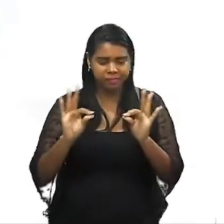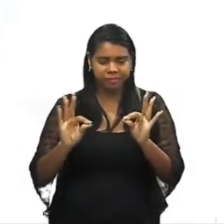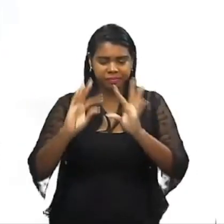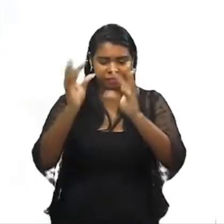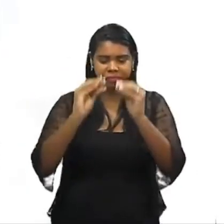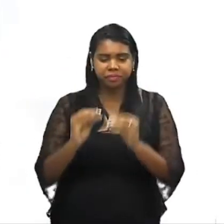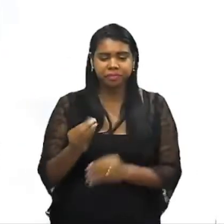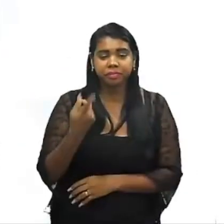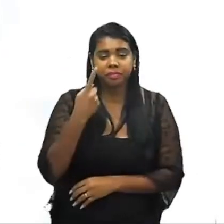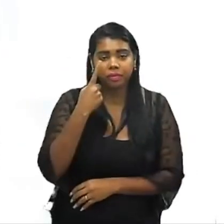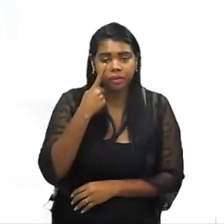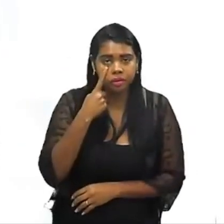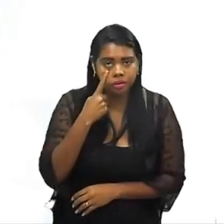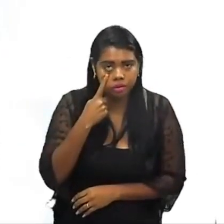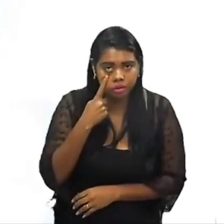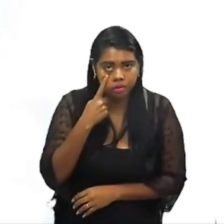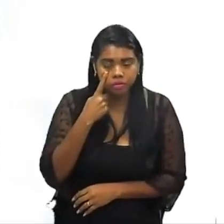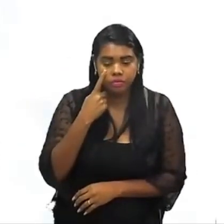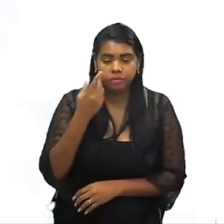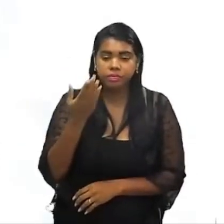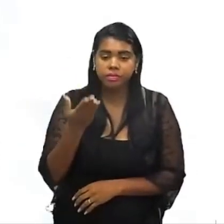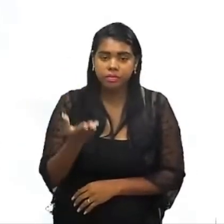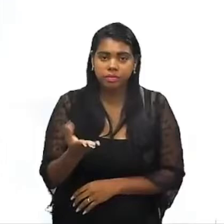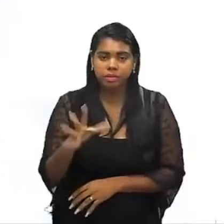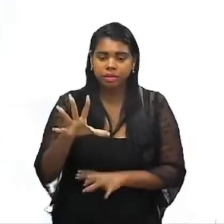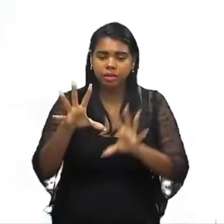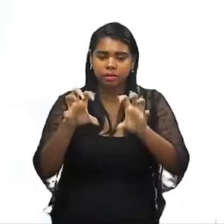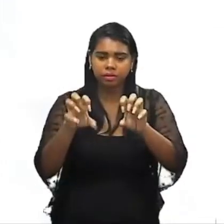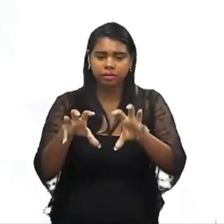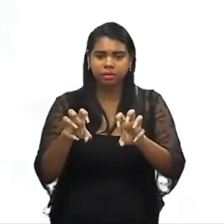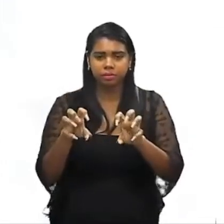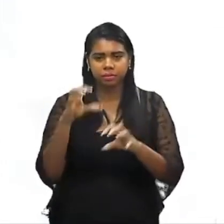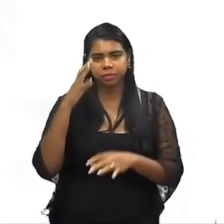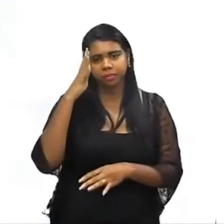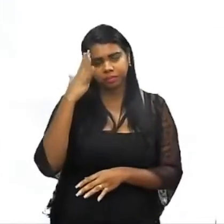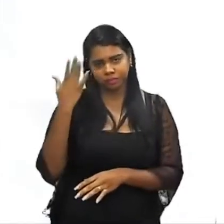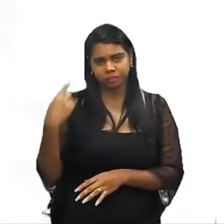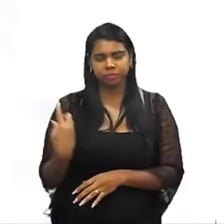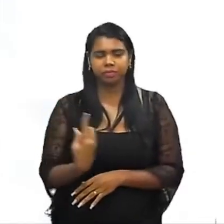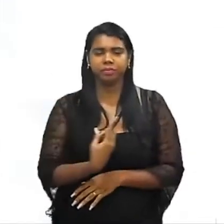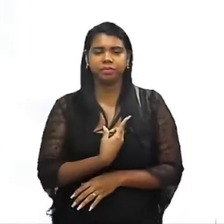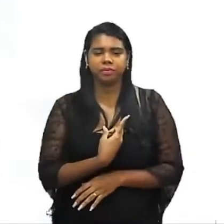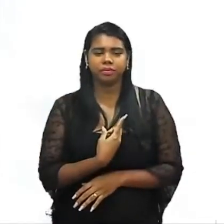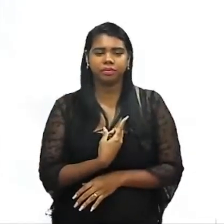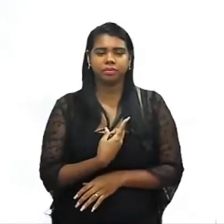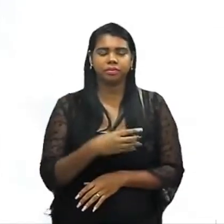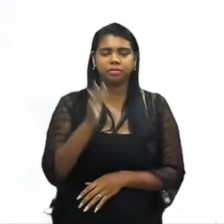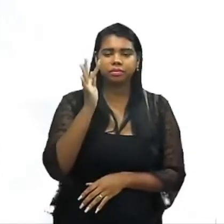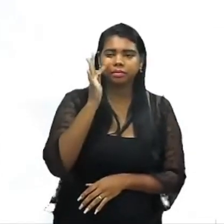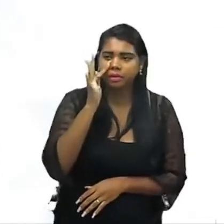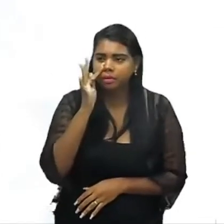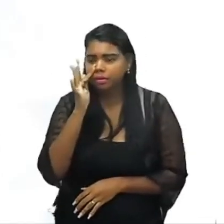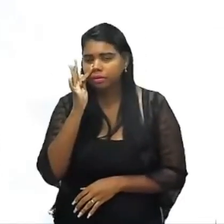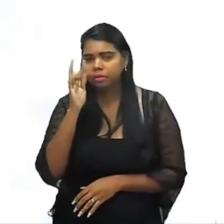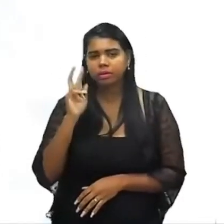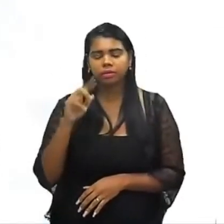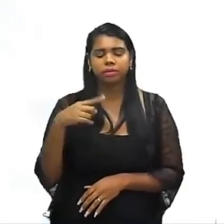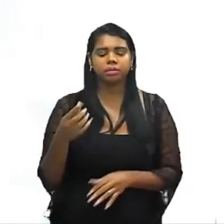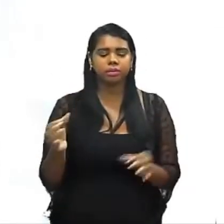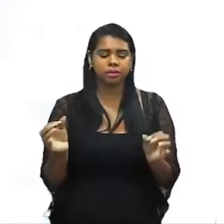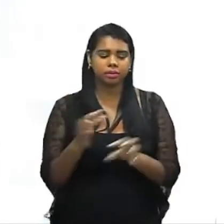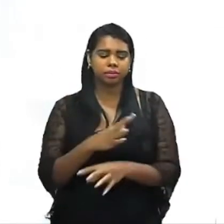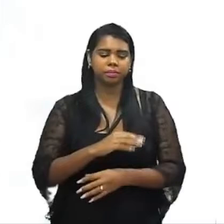o que a gente vê daquela obra, nós, no caso, que somos quem está apreciando a obra, né? A gente vê depois de pronto. E